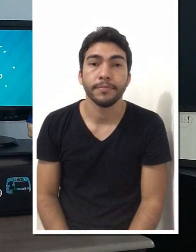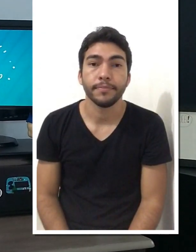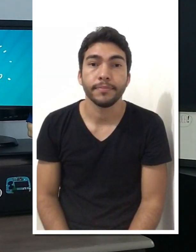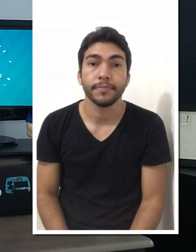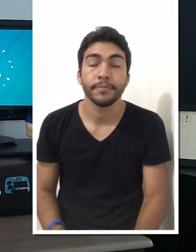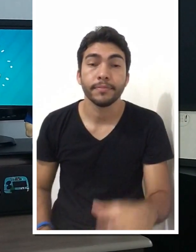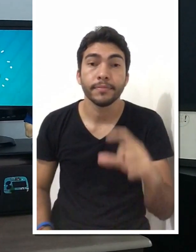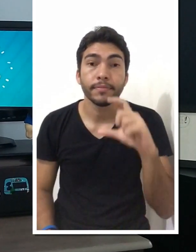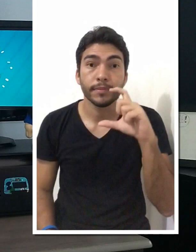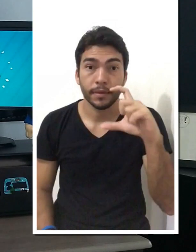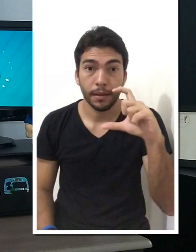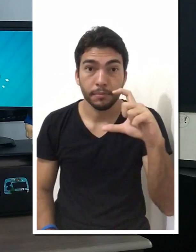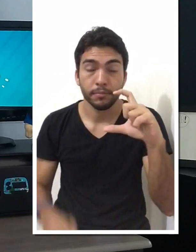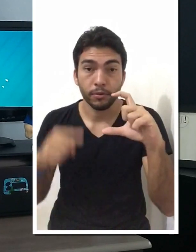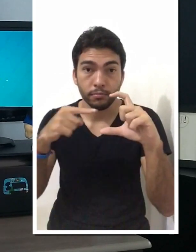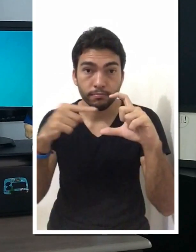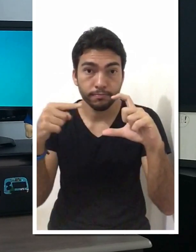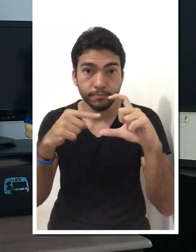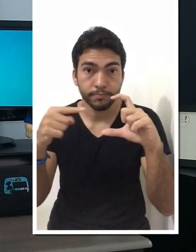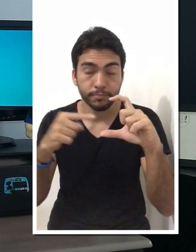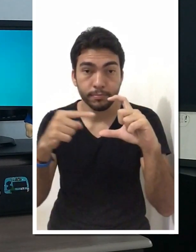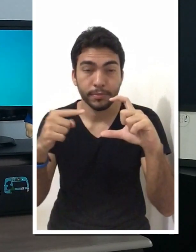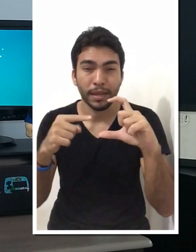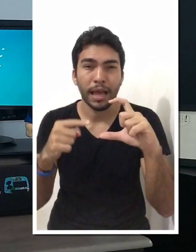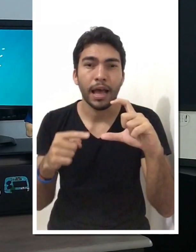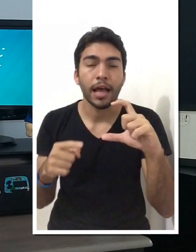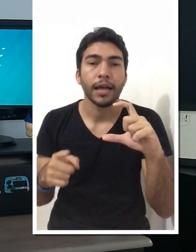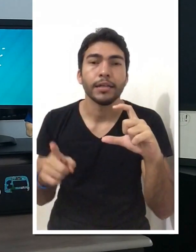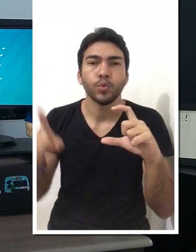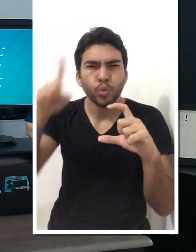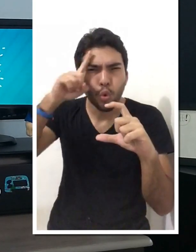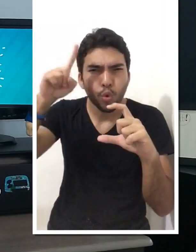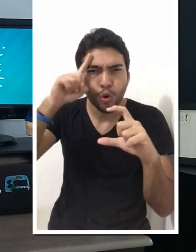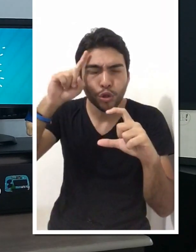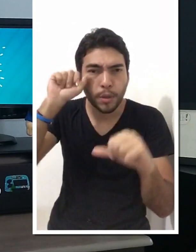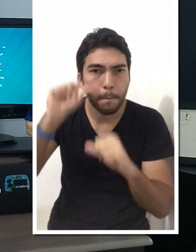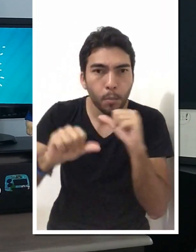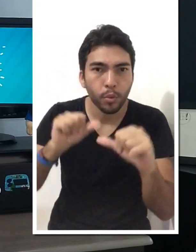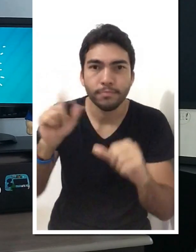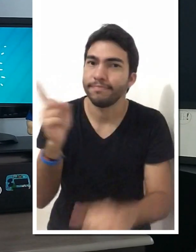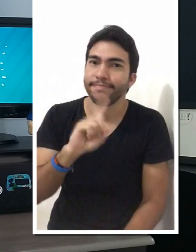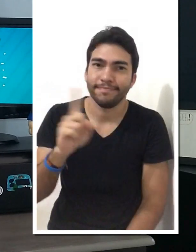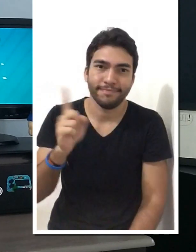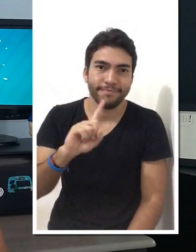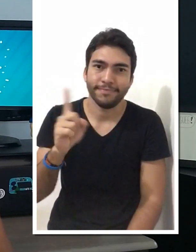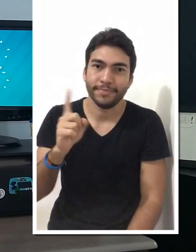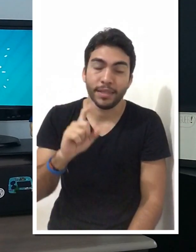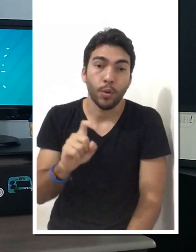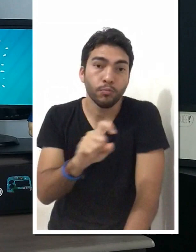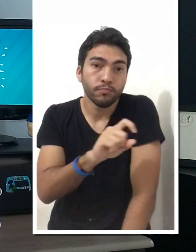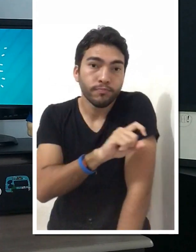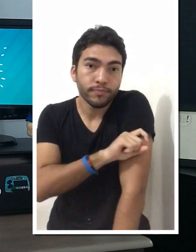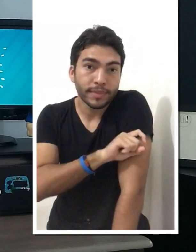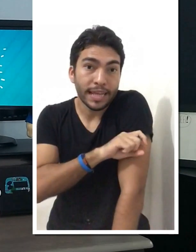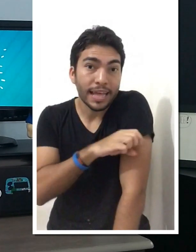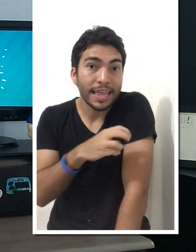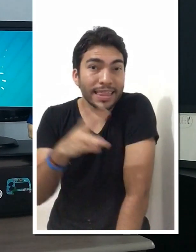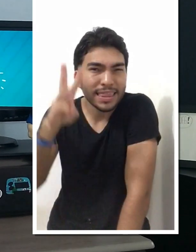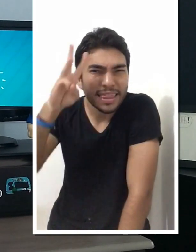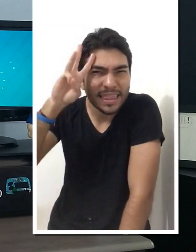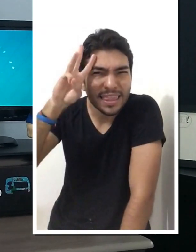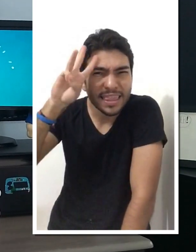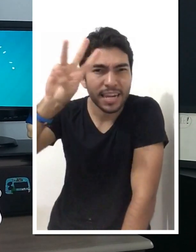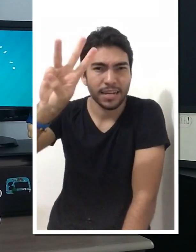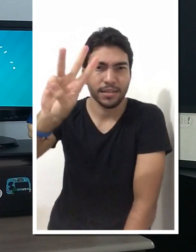agulha. Então, assim, a cada 3 dias que a gente troca essa região aqui. Lembrando, o